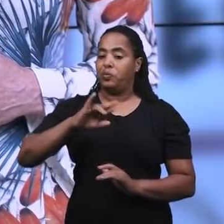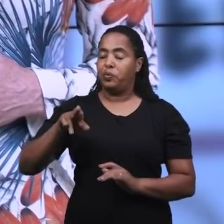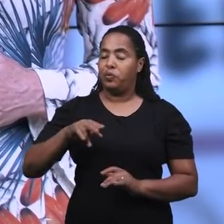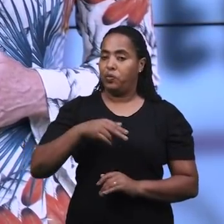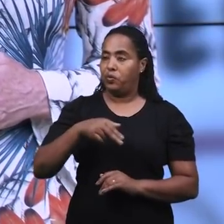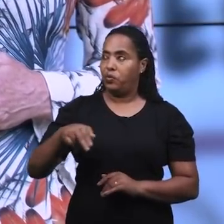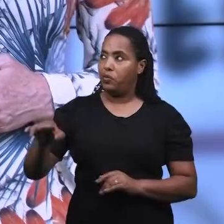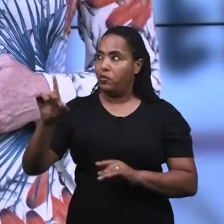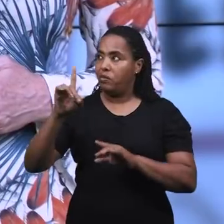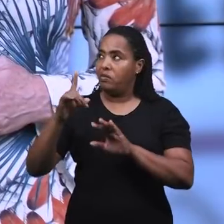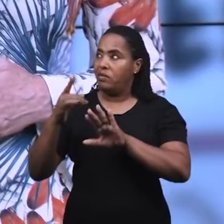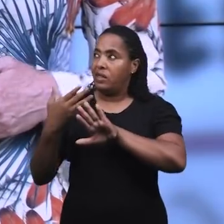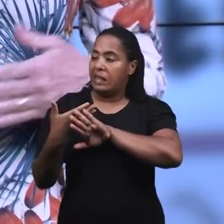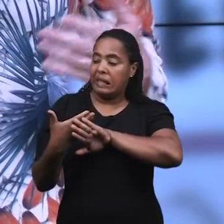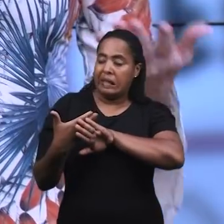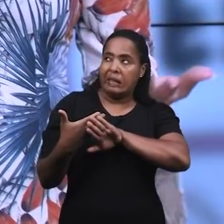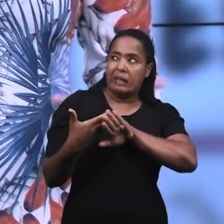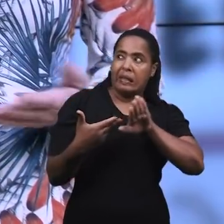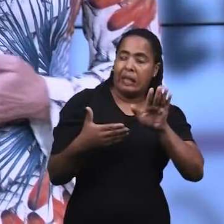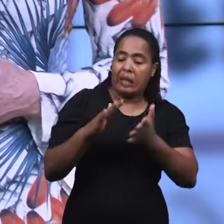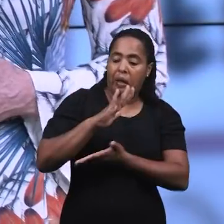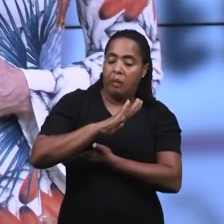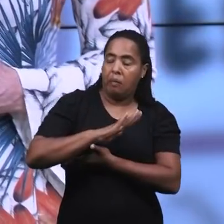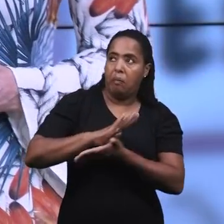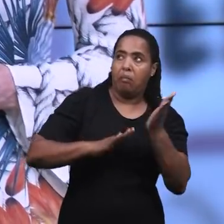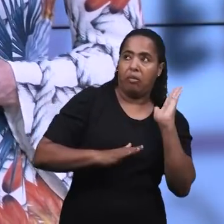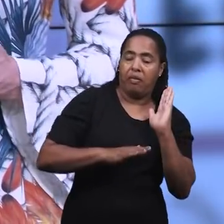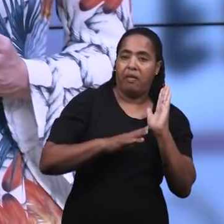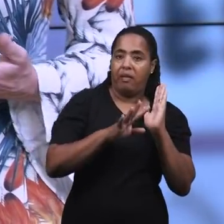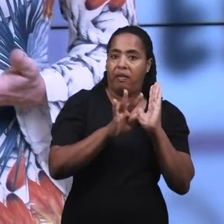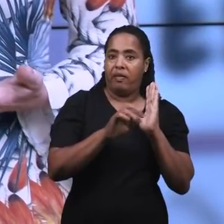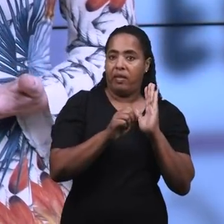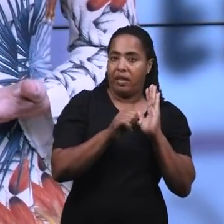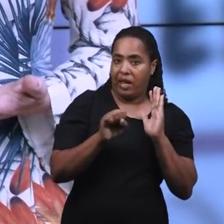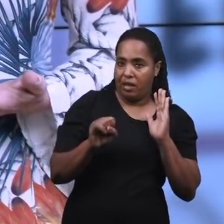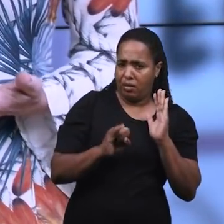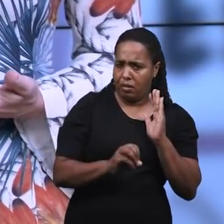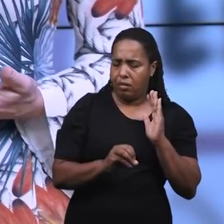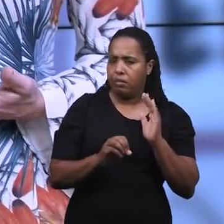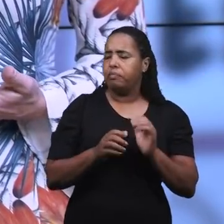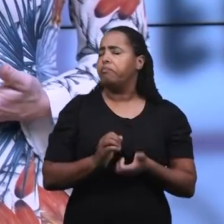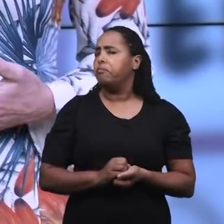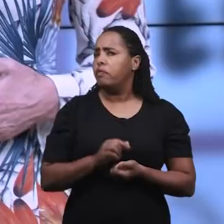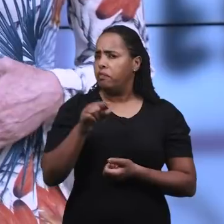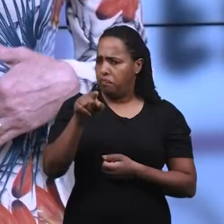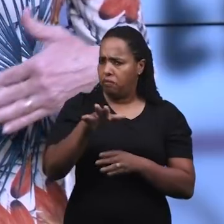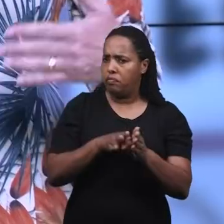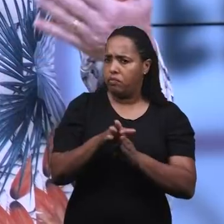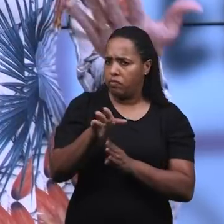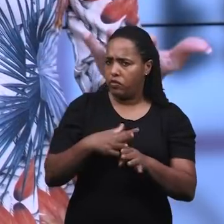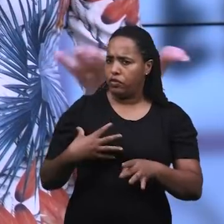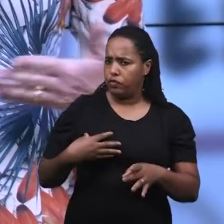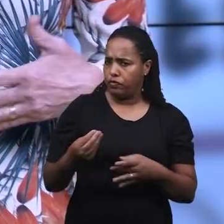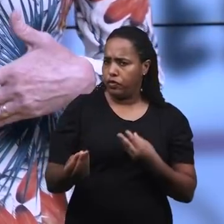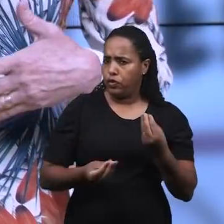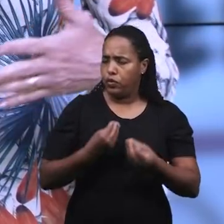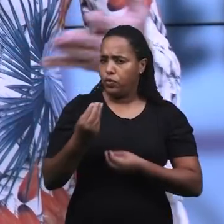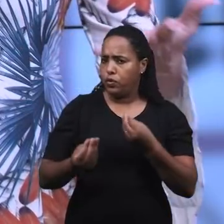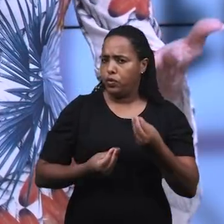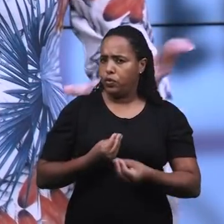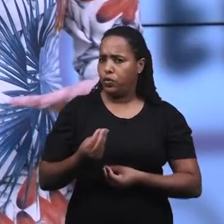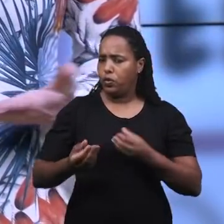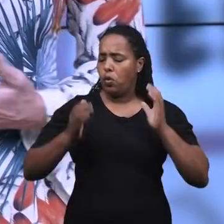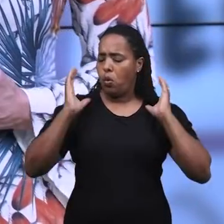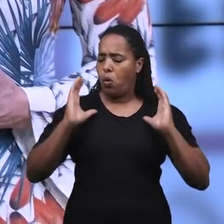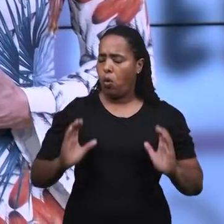diante da face do Senhor, indo para Tarsis. Você já orientou seu filho o modo de agir em